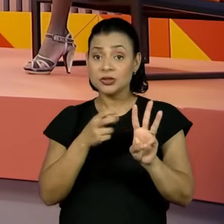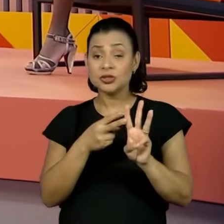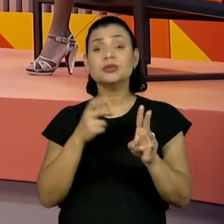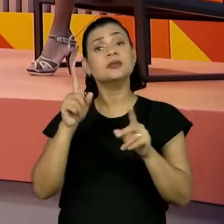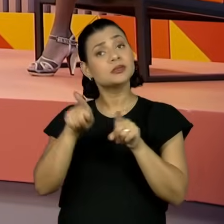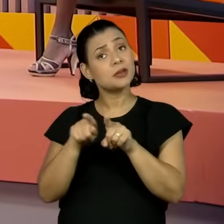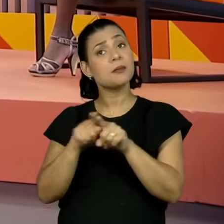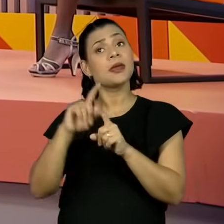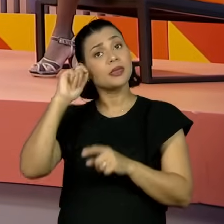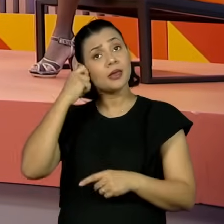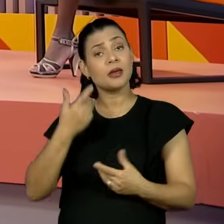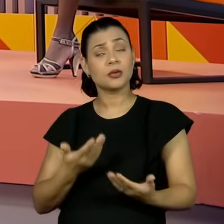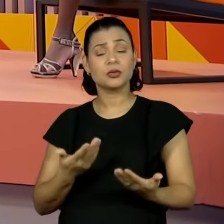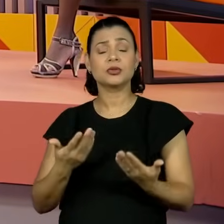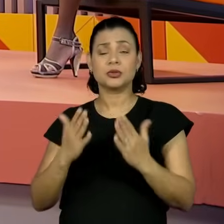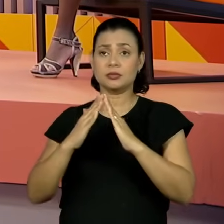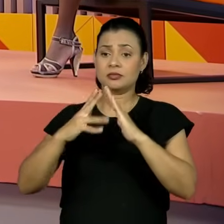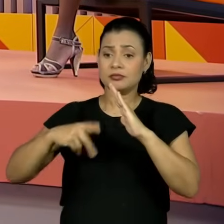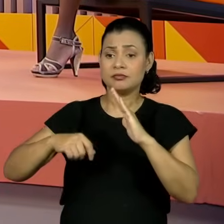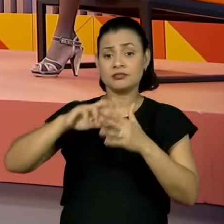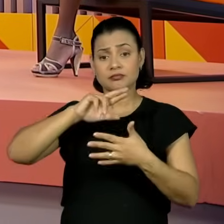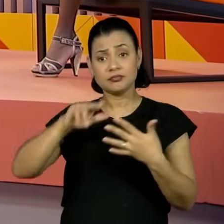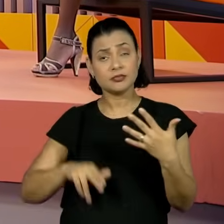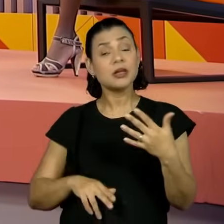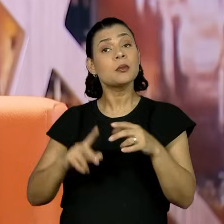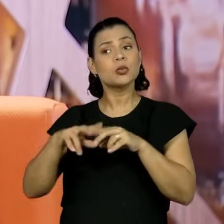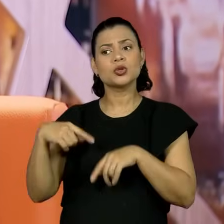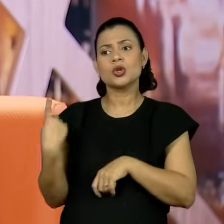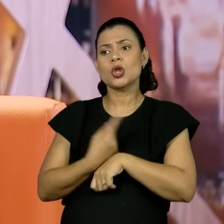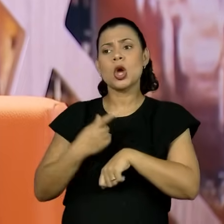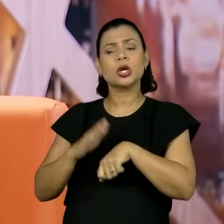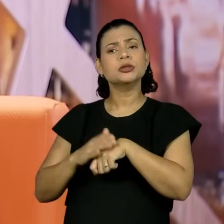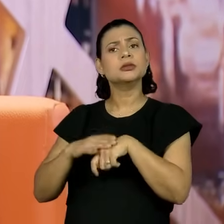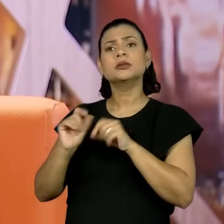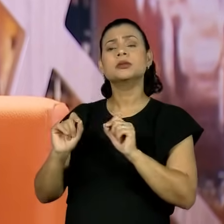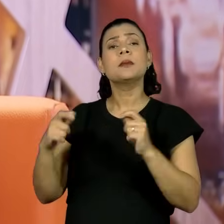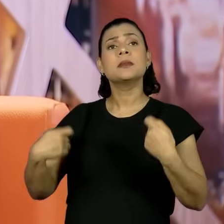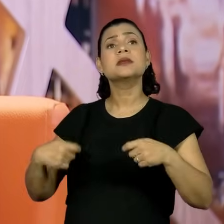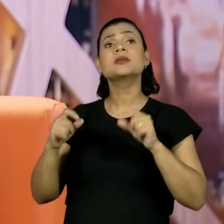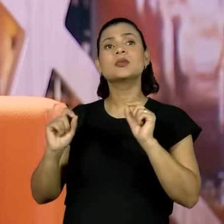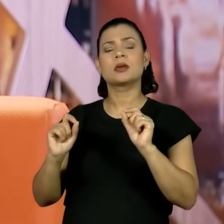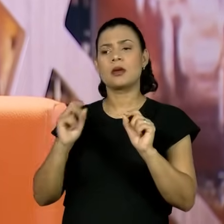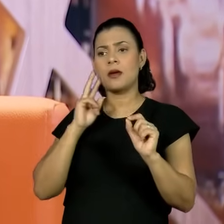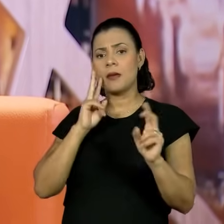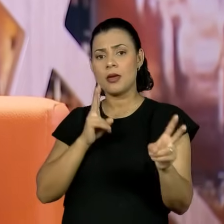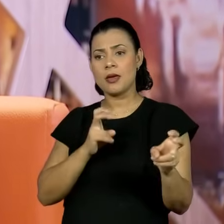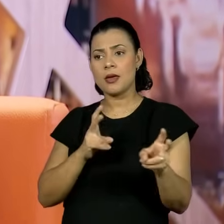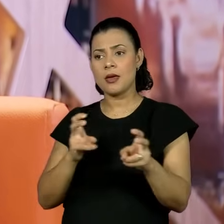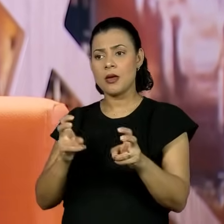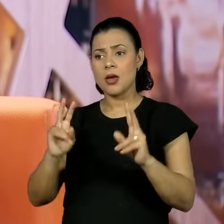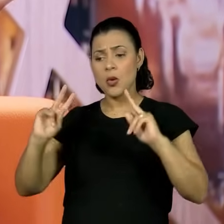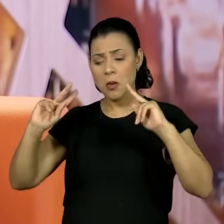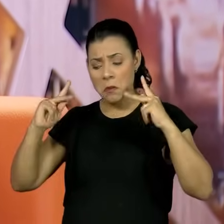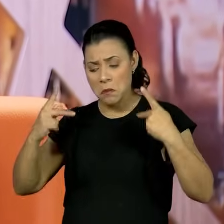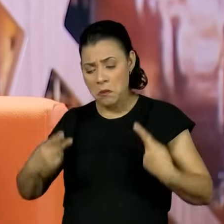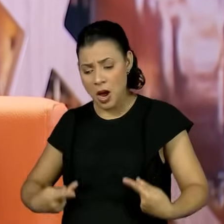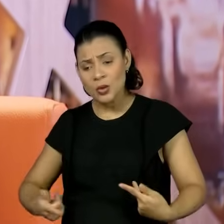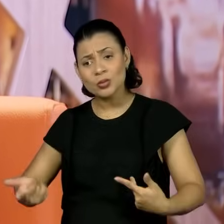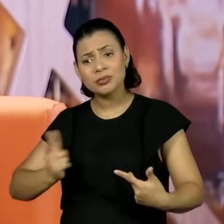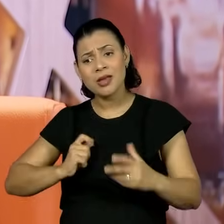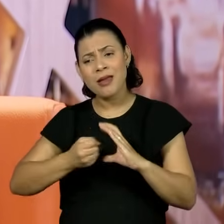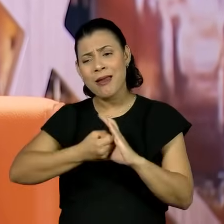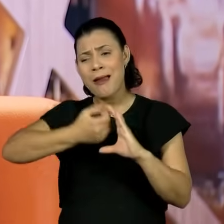da diversidade, primeiramente, é essa. A gente tem que espelhar o que é o mosaico nosso, dos humanos, da humanidade, né?